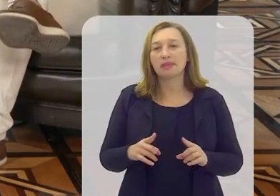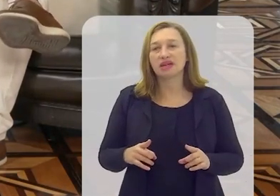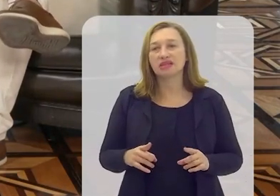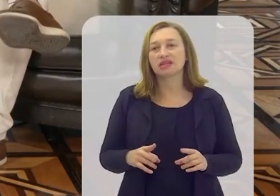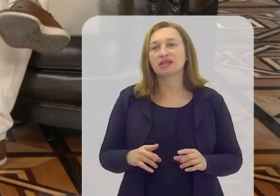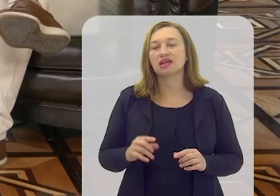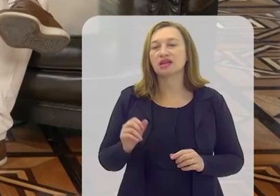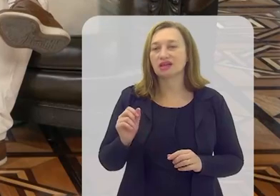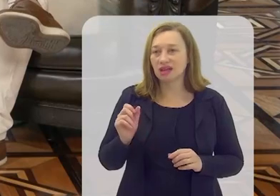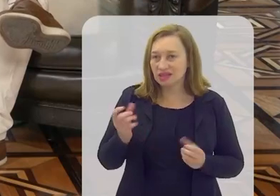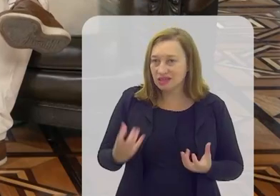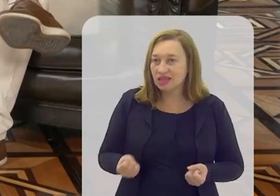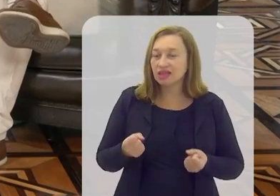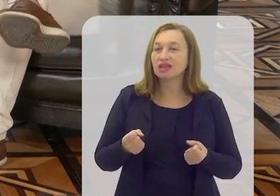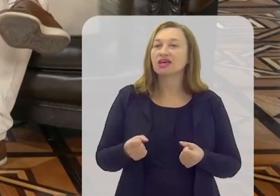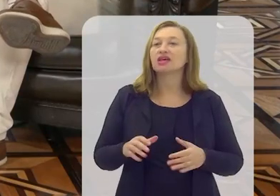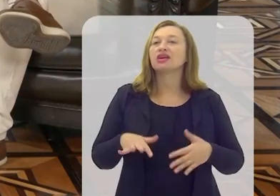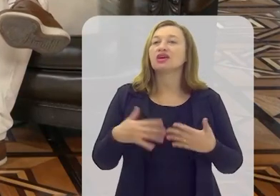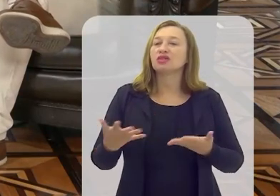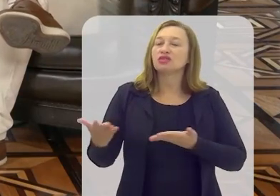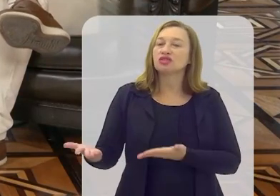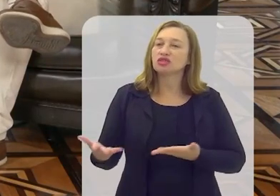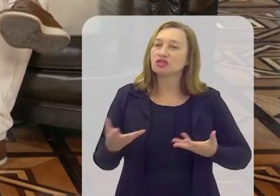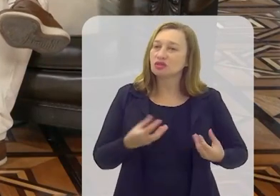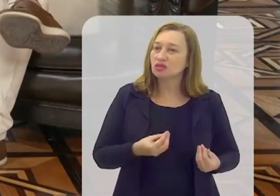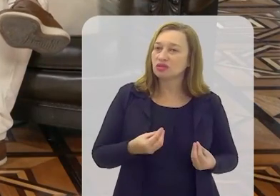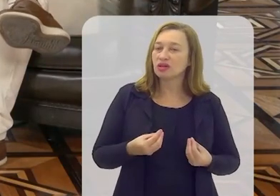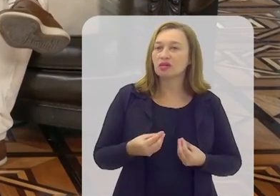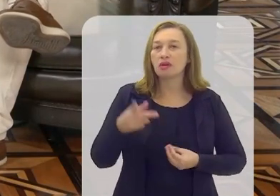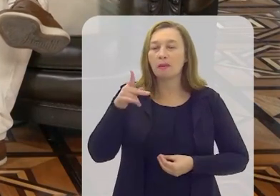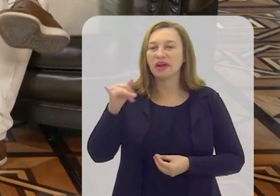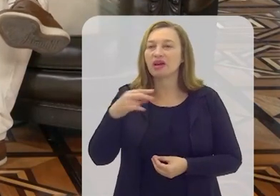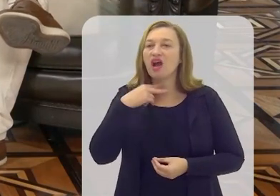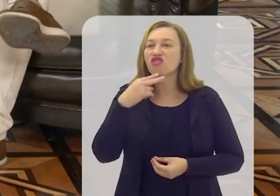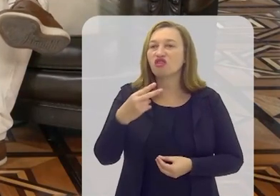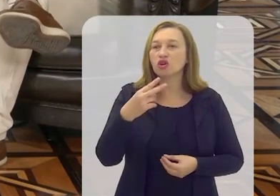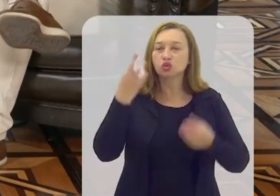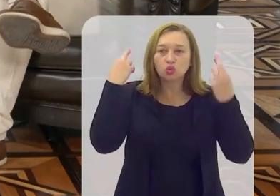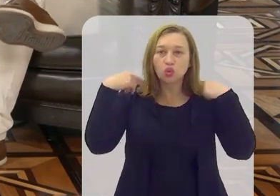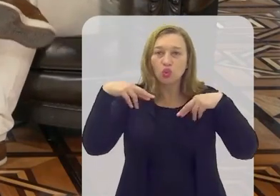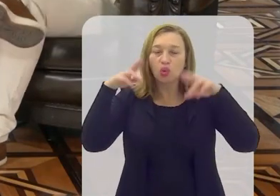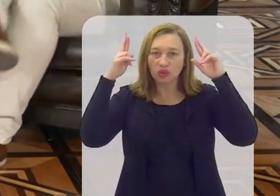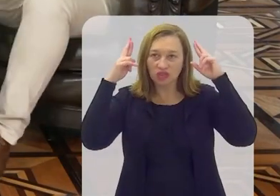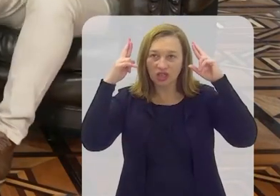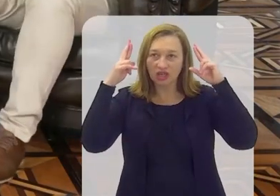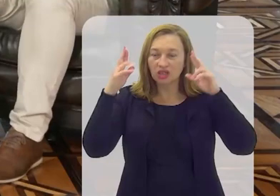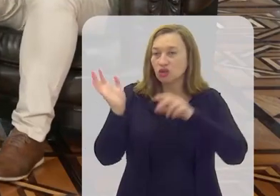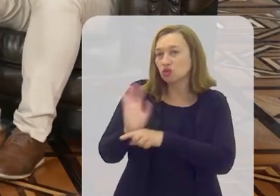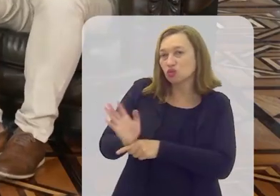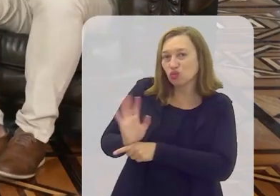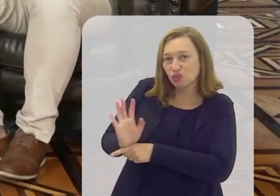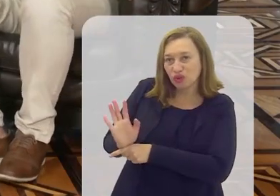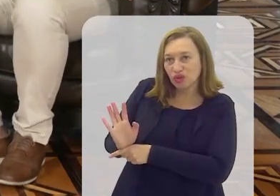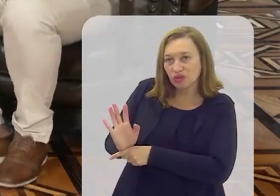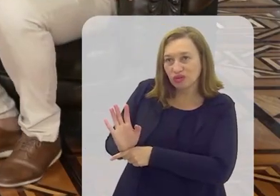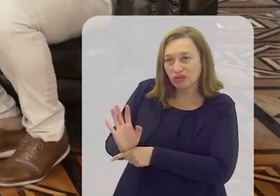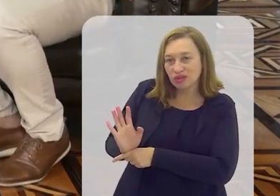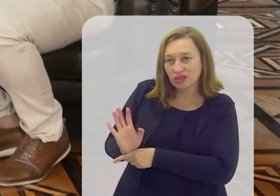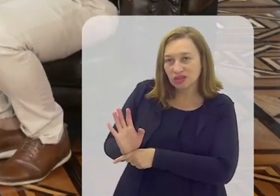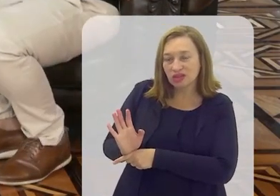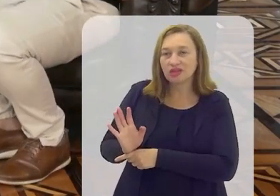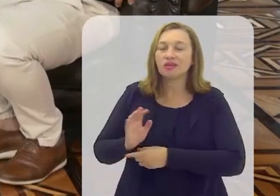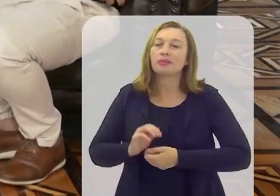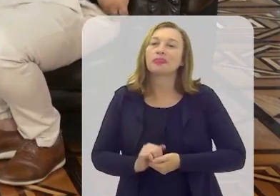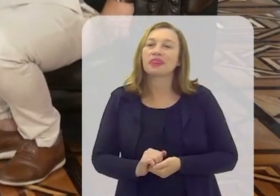cara muito bom. Mas ele topa. Inclusive, eu chamei o meu pai para fazer a voz do Cordeiro, aqui do filme que a gente fez no